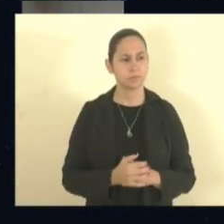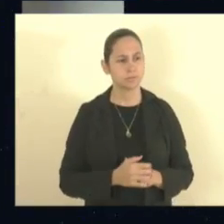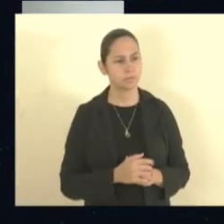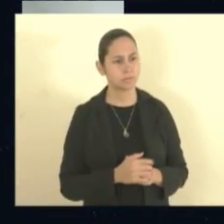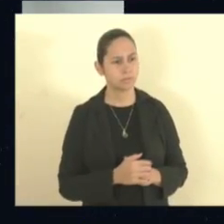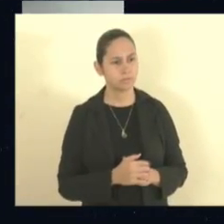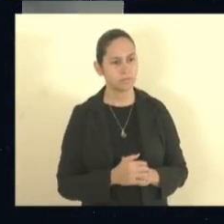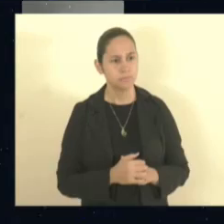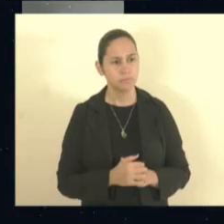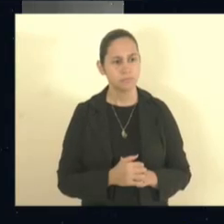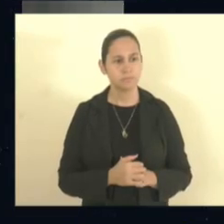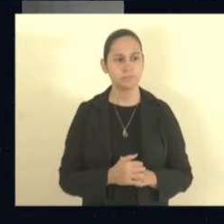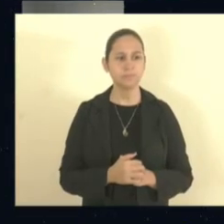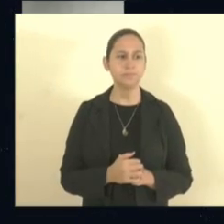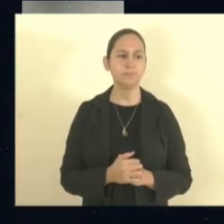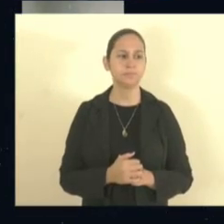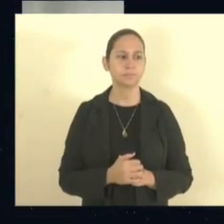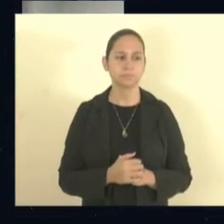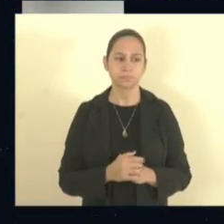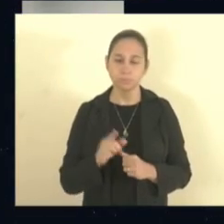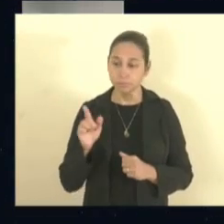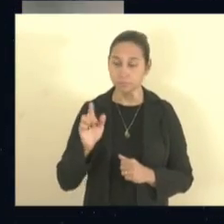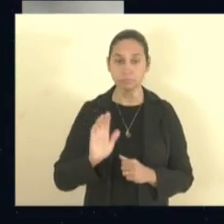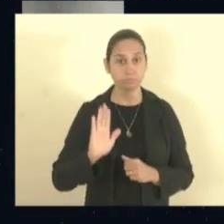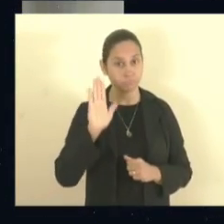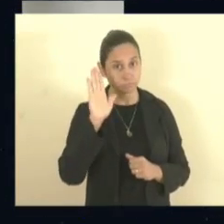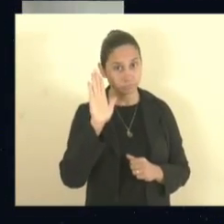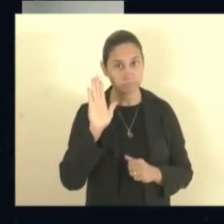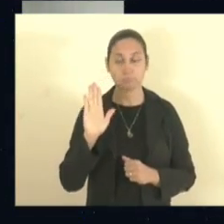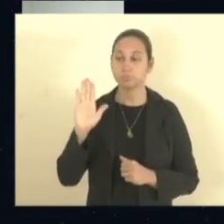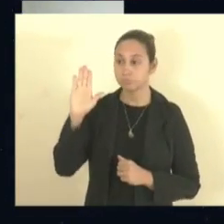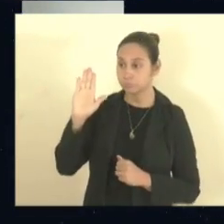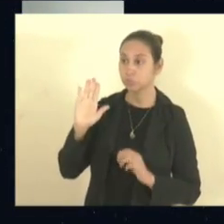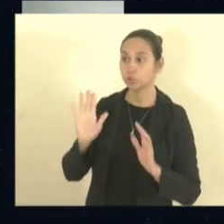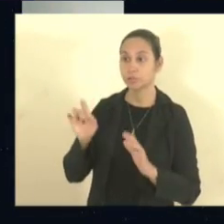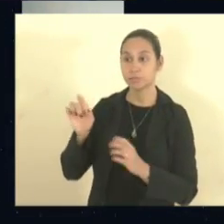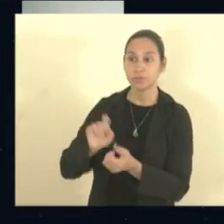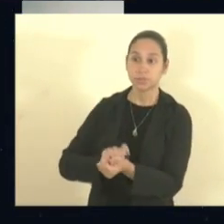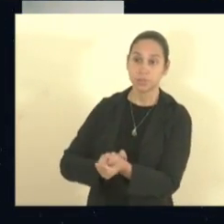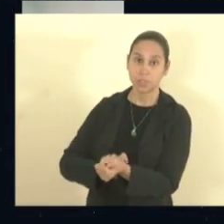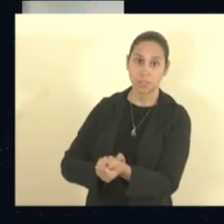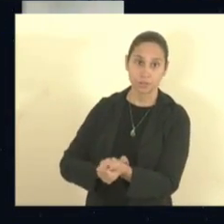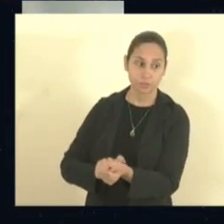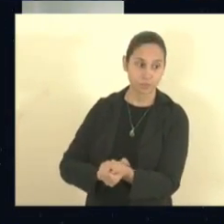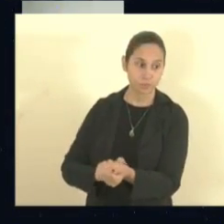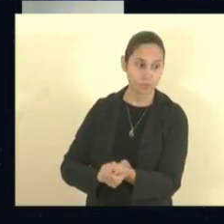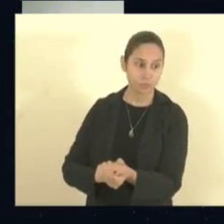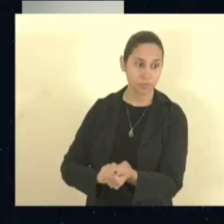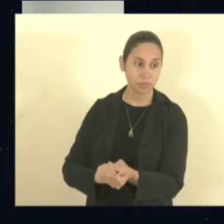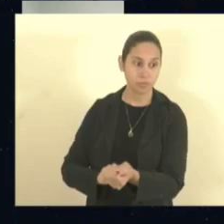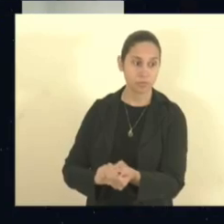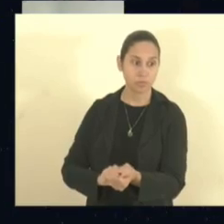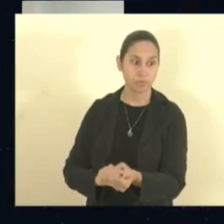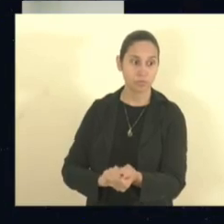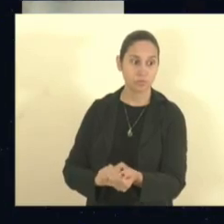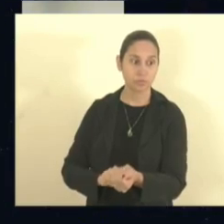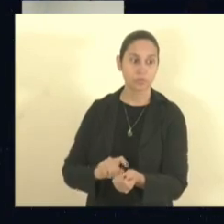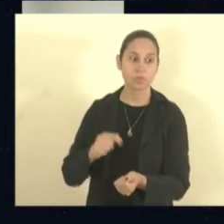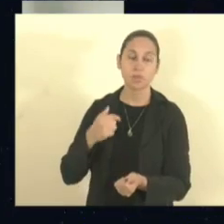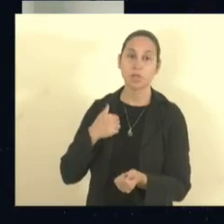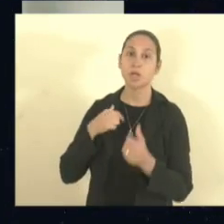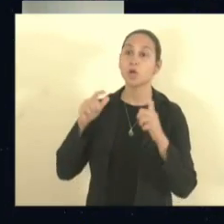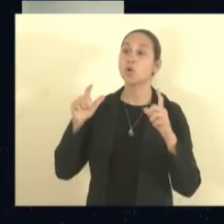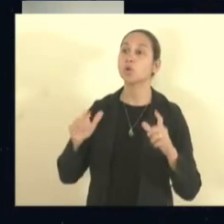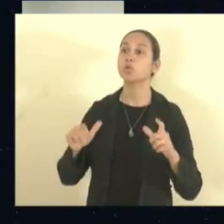não. O senhor já se manifestou, o senhor está nervoso, já se manifestou. Mas o senhor não. Olha, eu estou num lugar lindo, eu estou